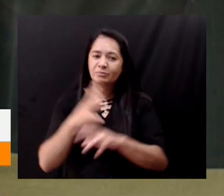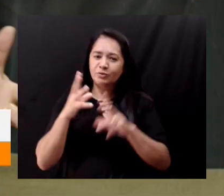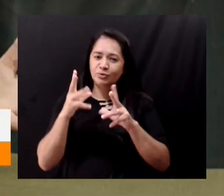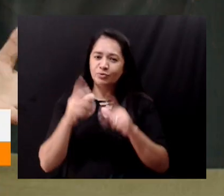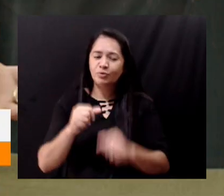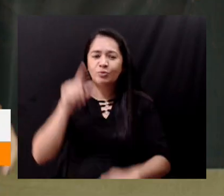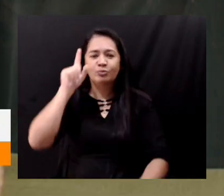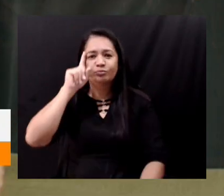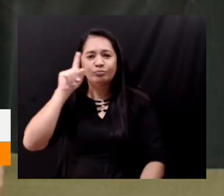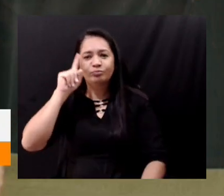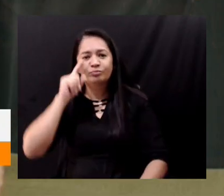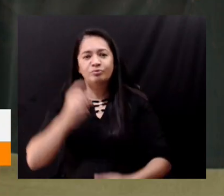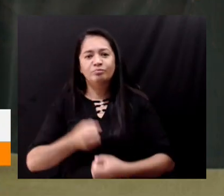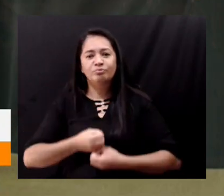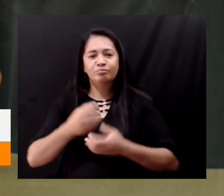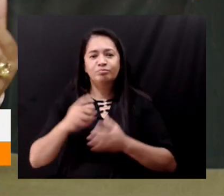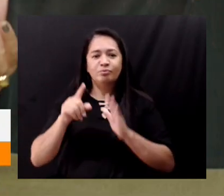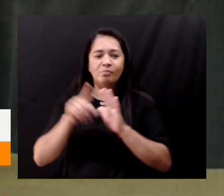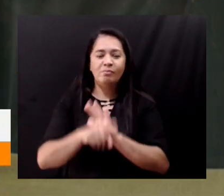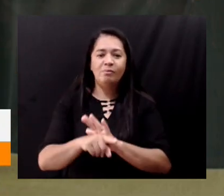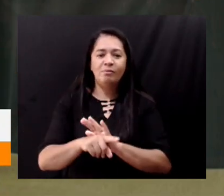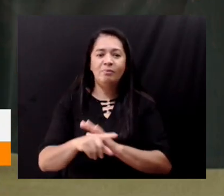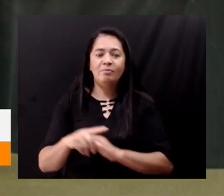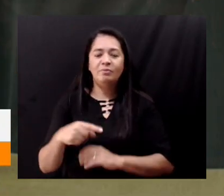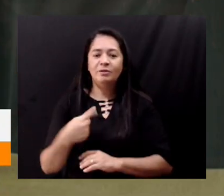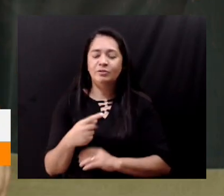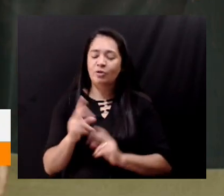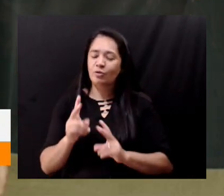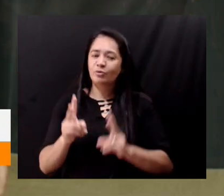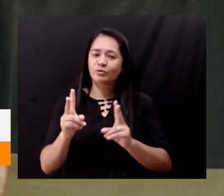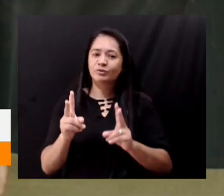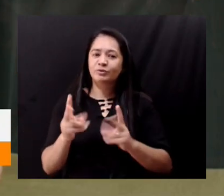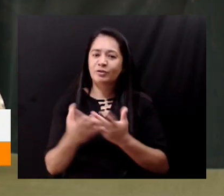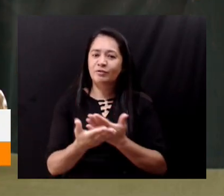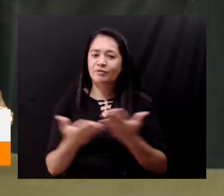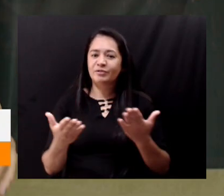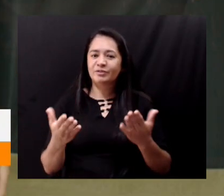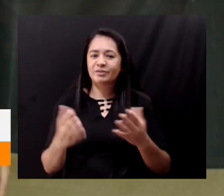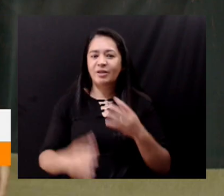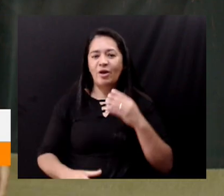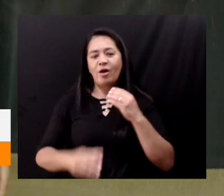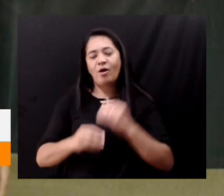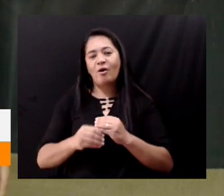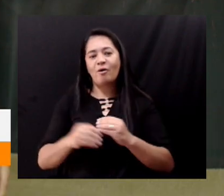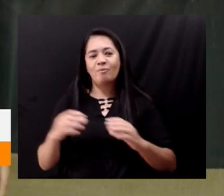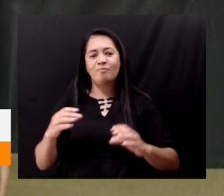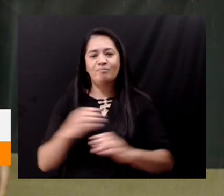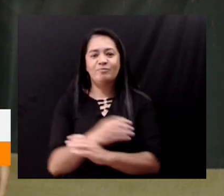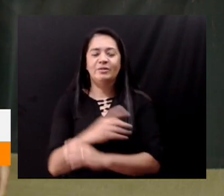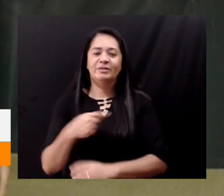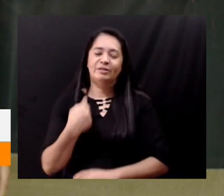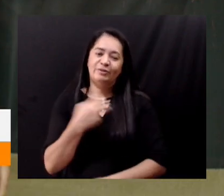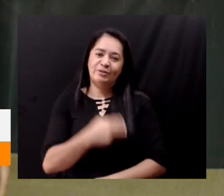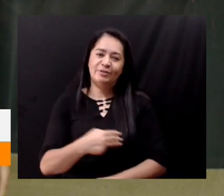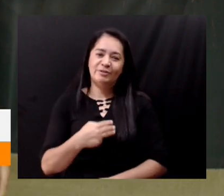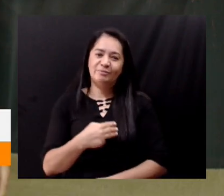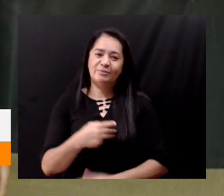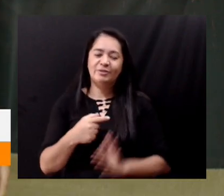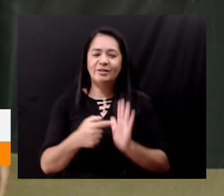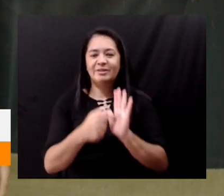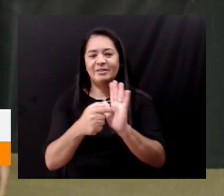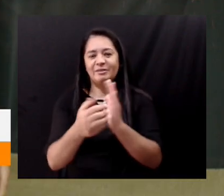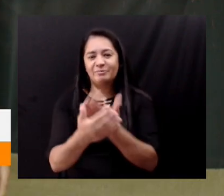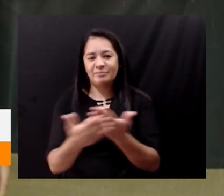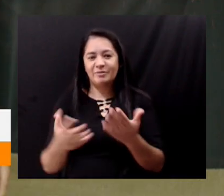perguntas, e assim a gente vai seguindo, vocês completam a missão da gente produzir e trazer para você de segunda a sexta o